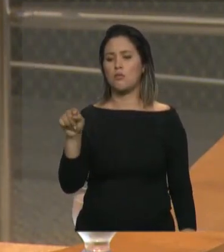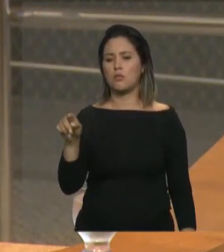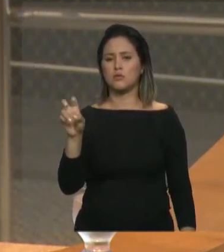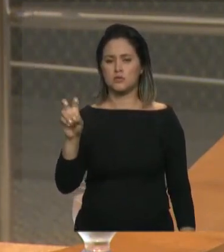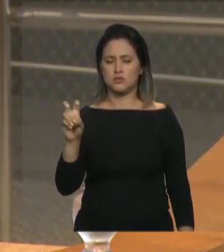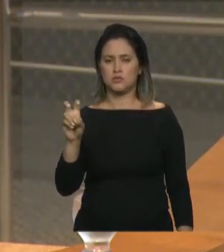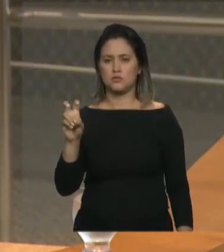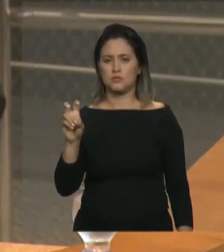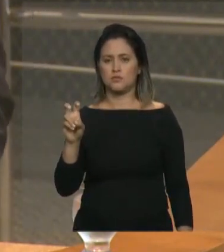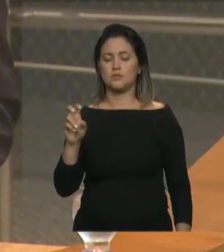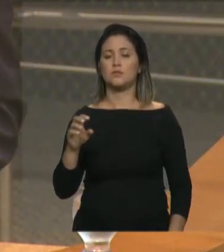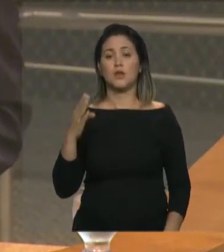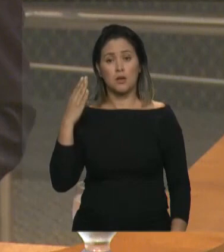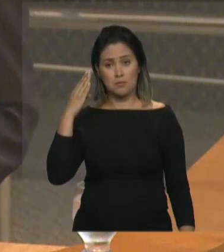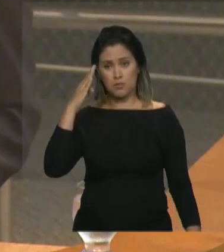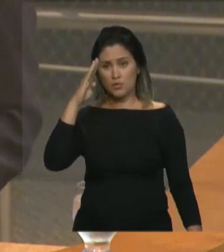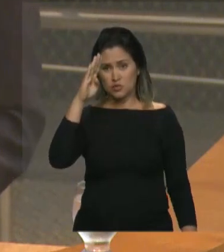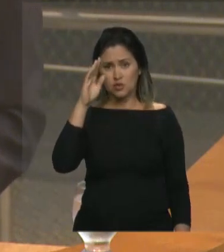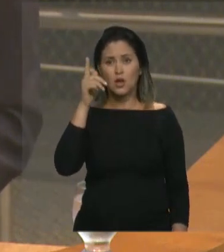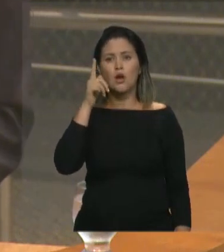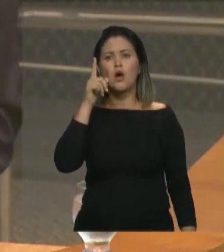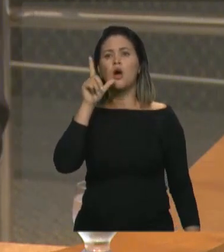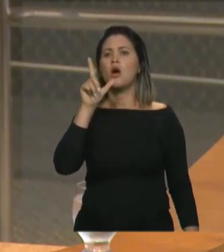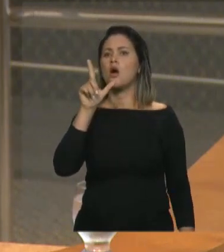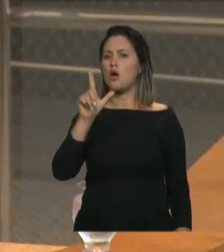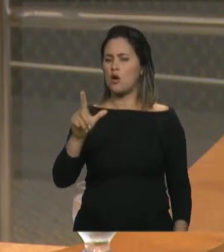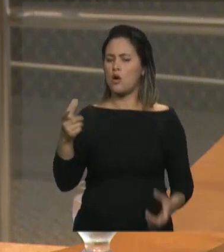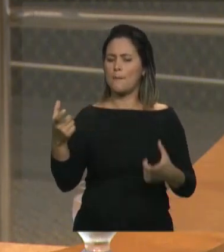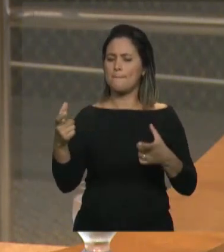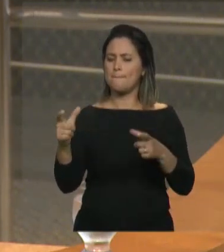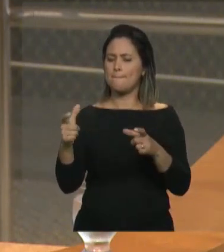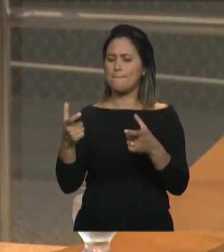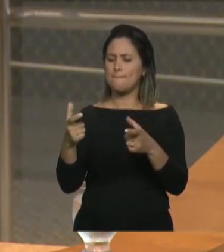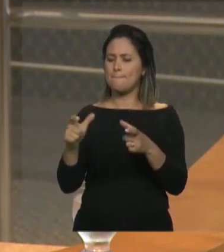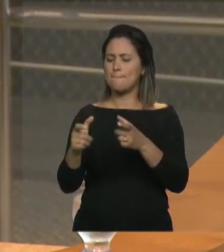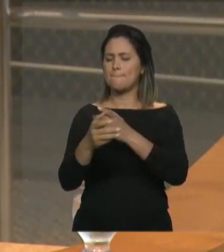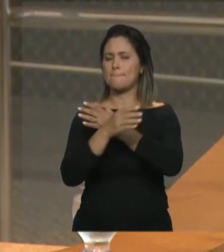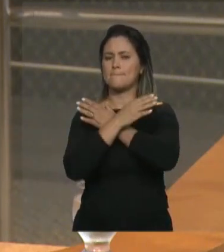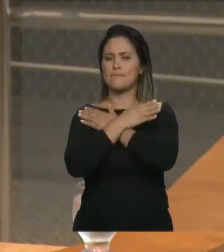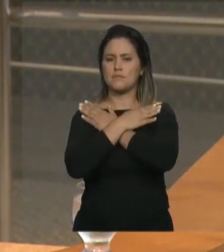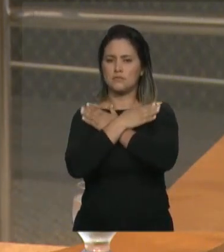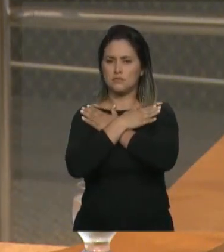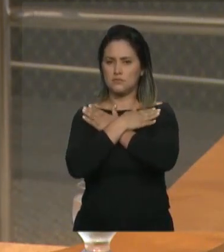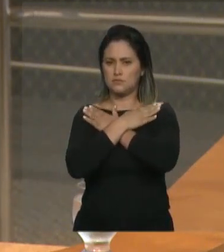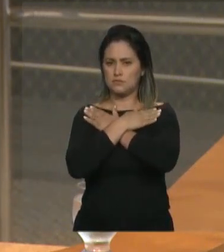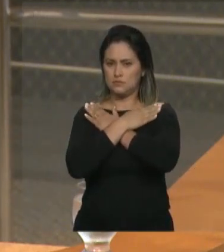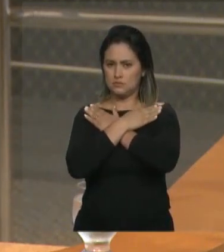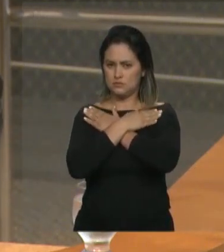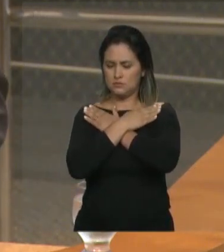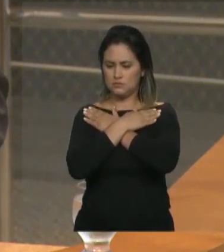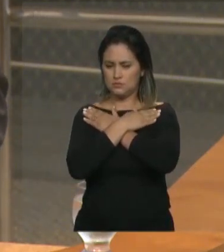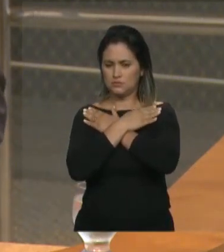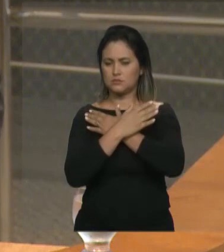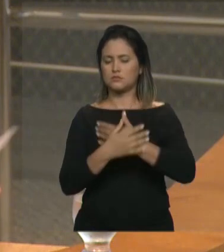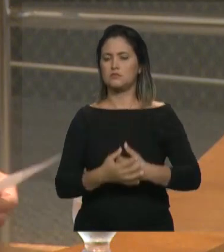conseguiu diminuir, apesar das críticas que foram feitas e têm sido feitas, em volumes altíssimos em relação a